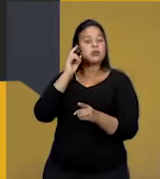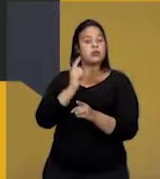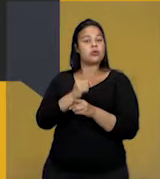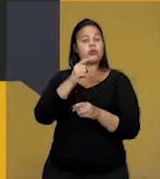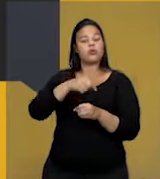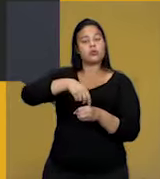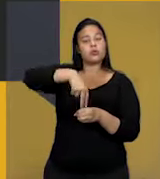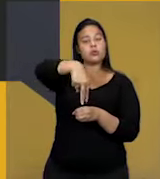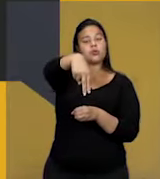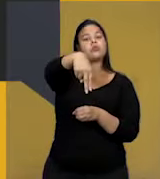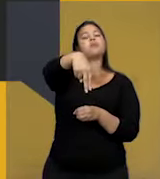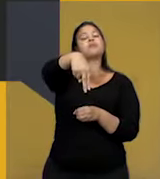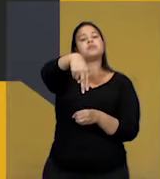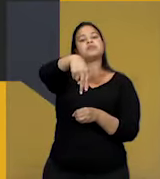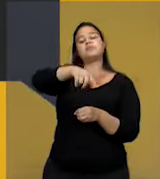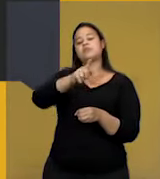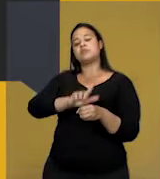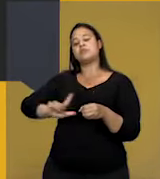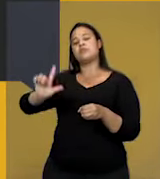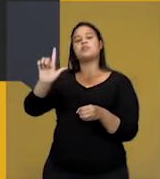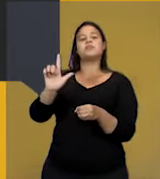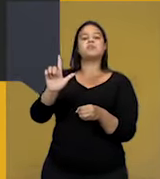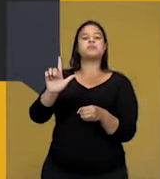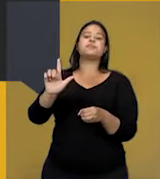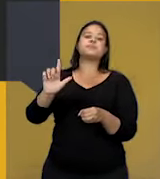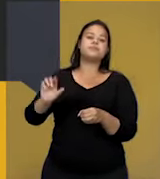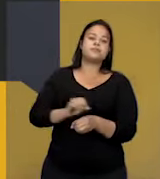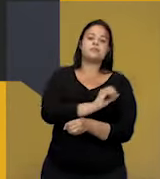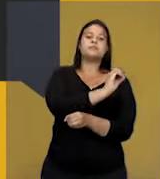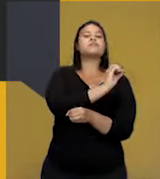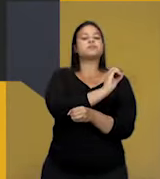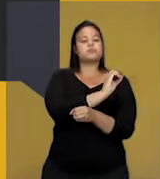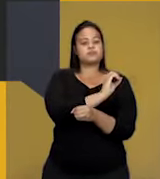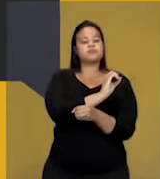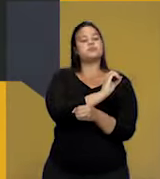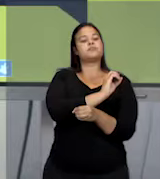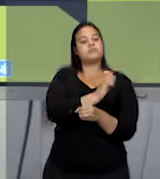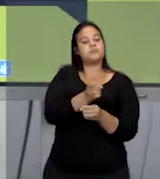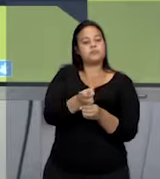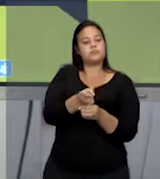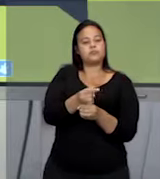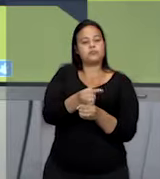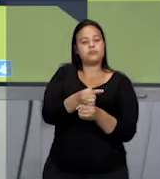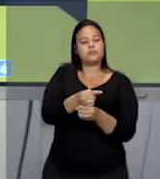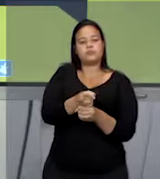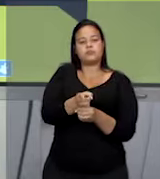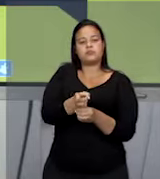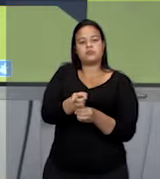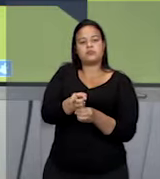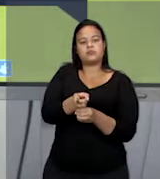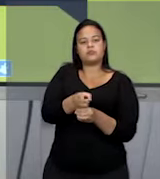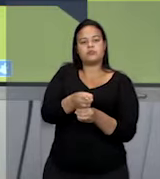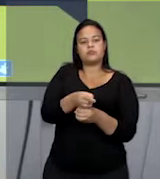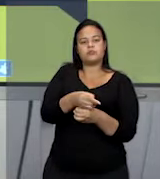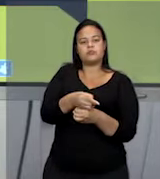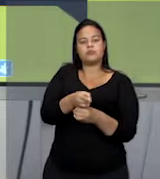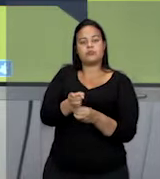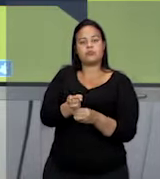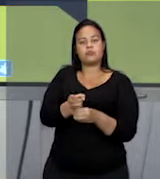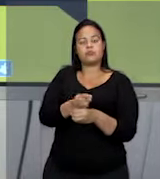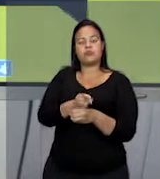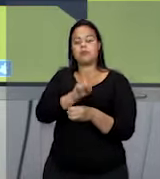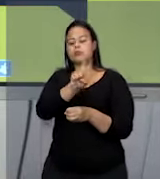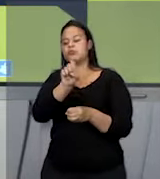a gente sabe que à direita está o leste, à esquerda está o oeste. Então, as duas referências, a